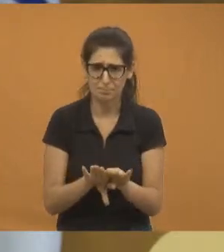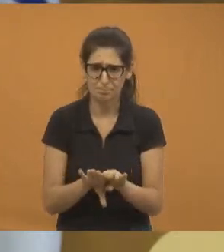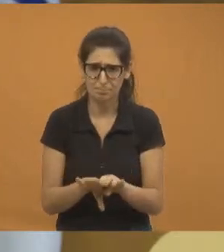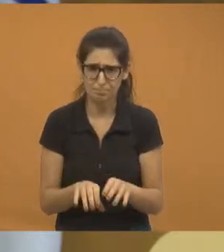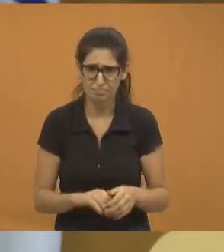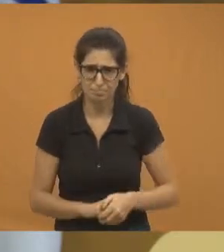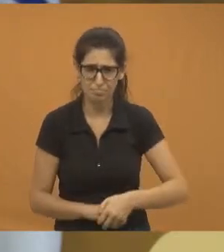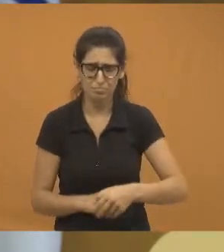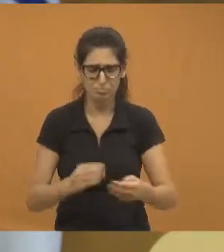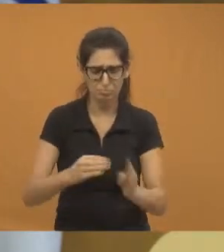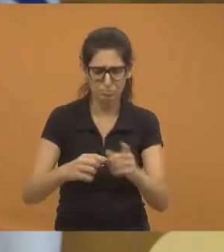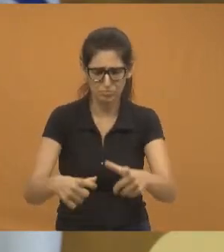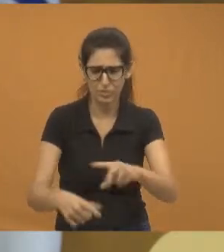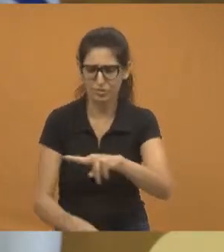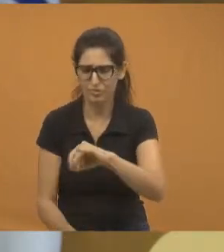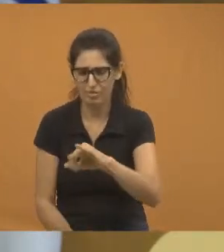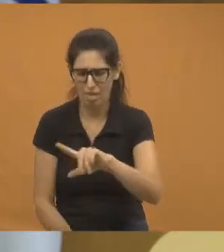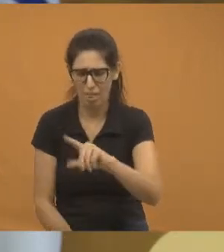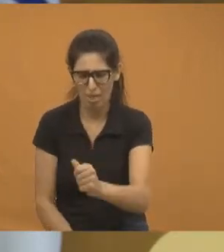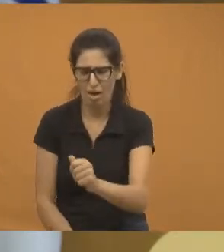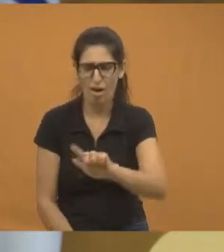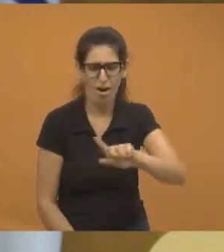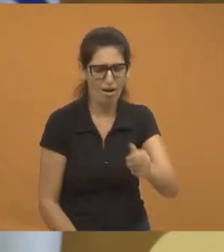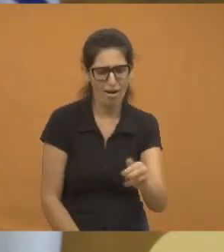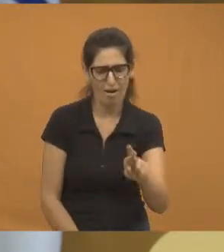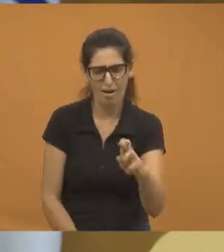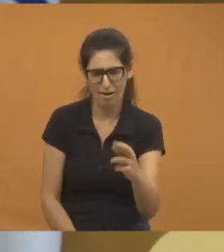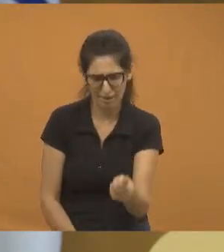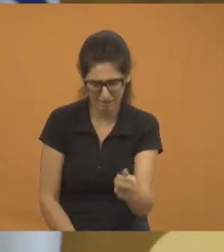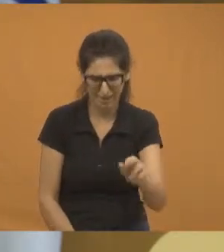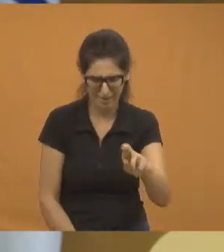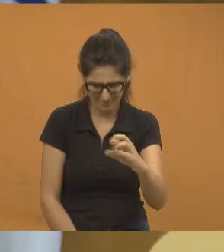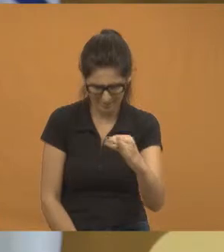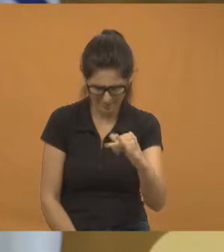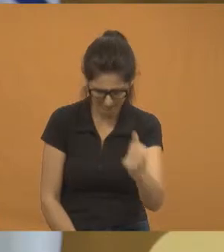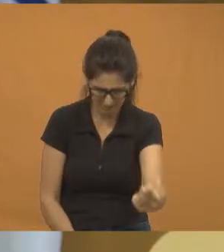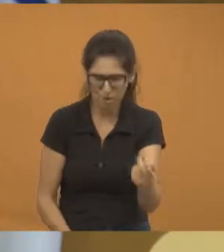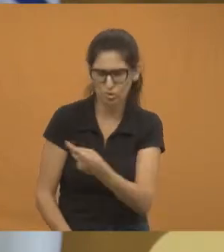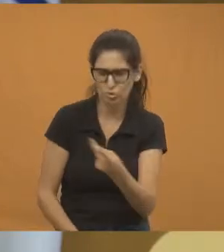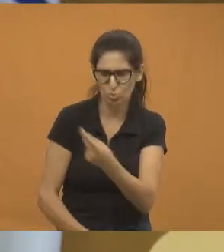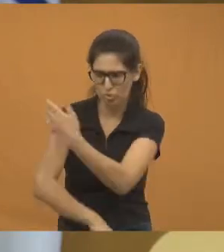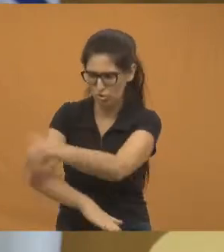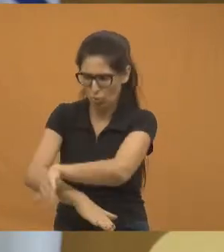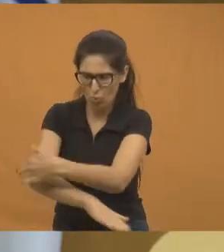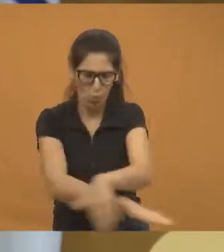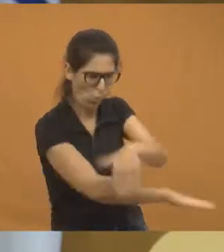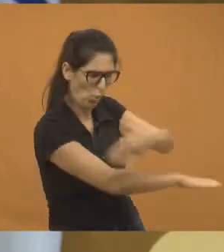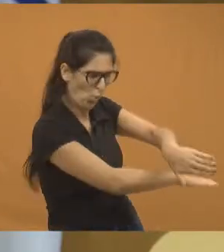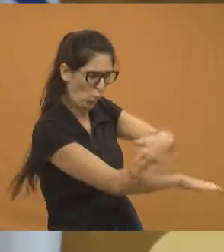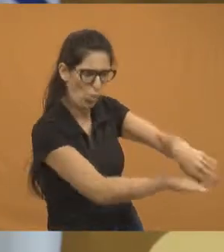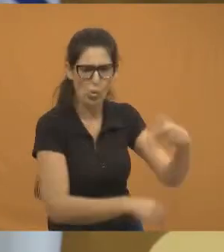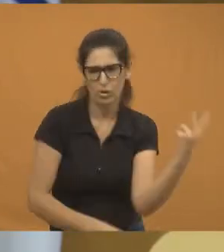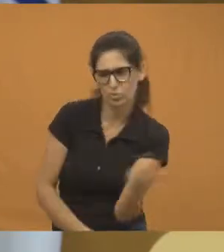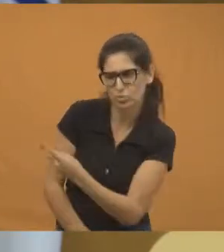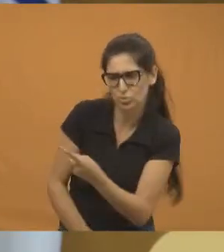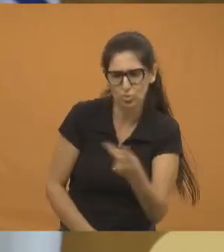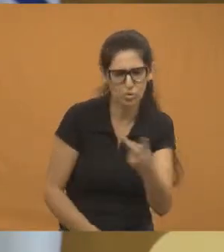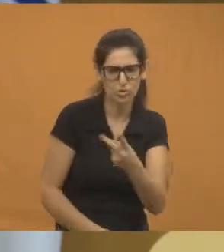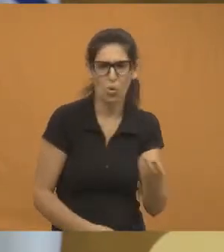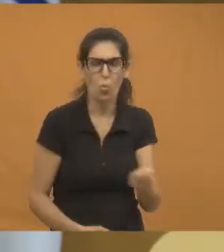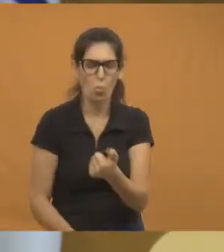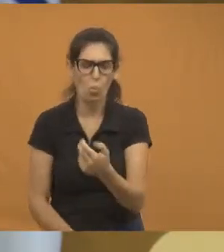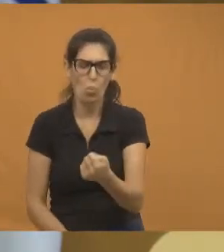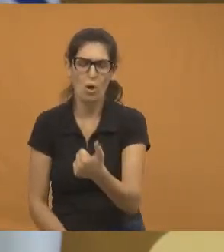da vila garcia especificamente as duas ruas lá que a rafael sóbis sanchez ea energia zerbini que ficaram aí quase um dia